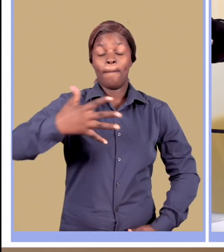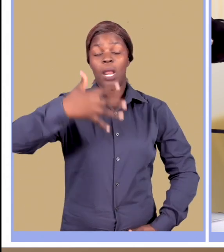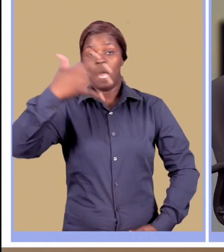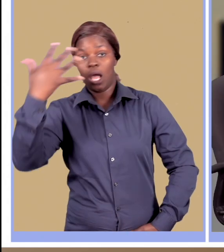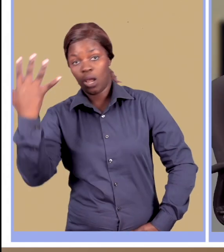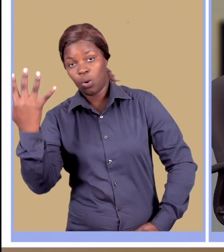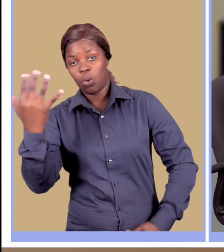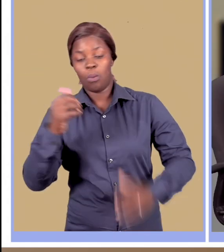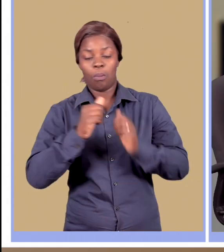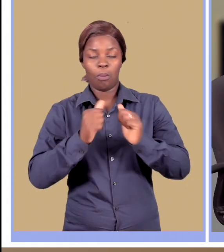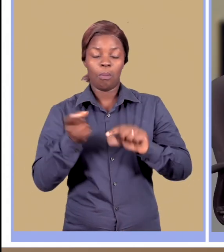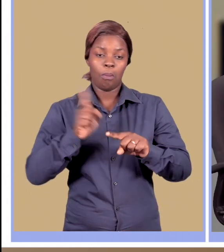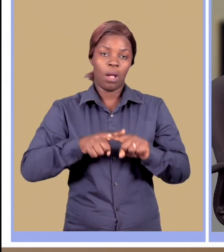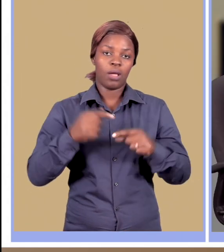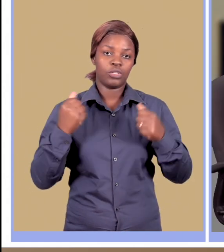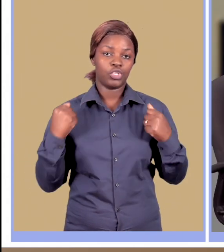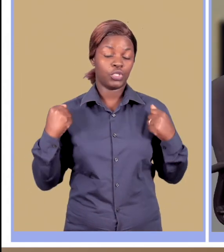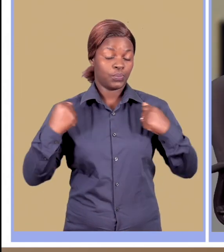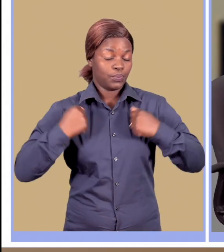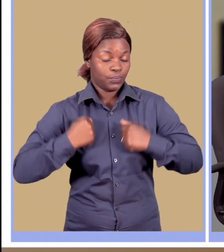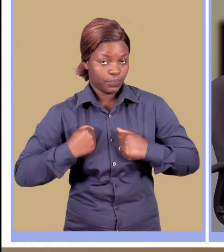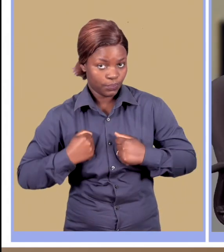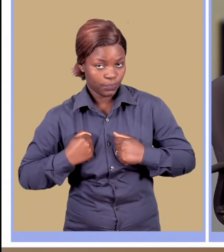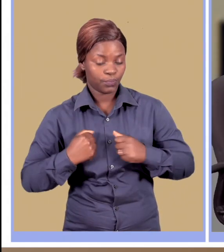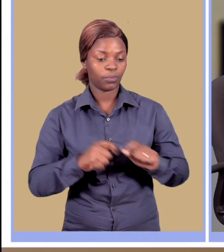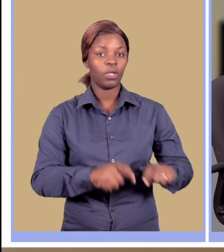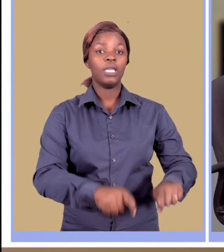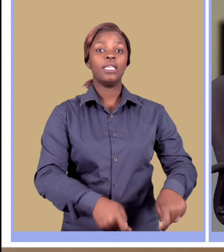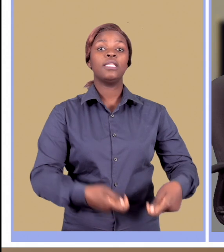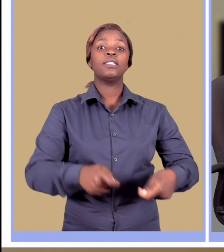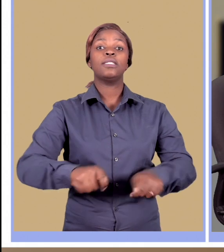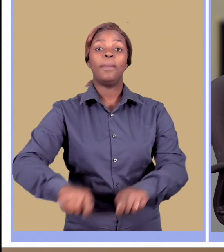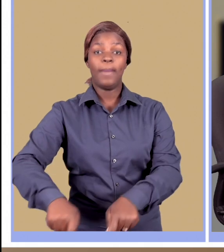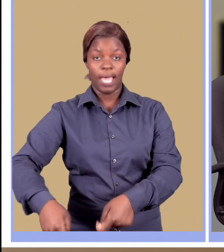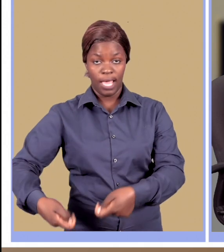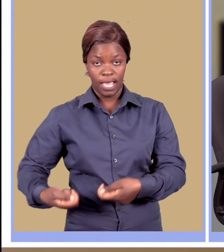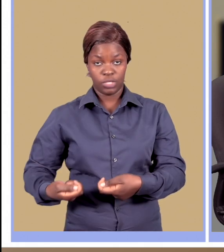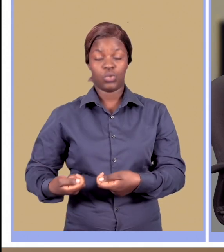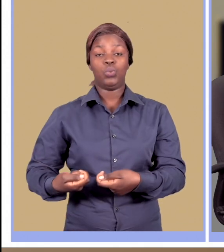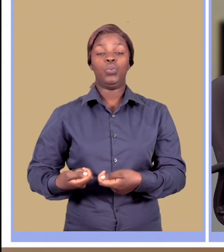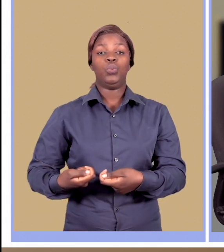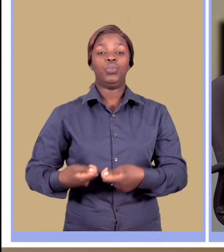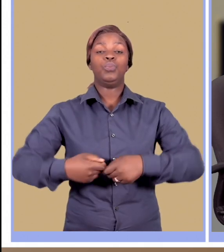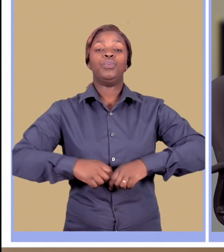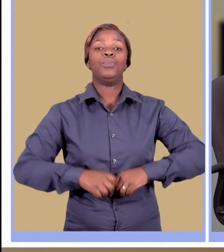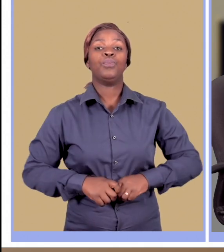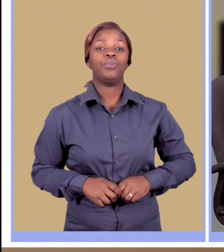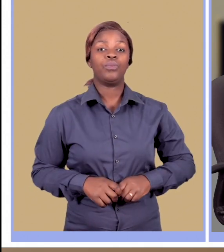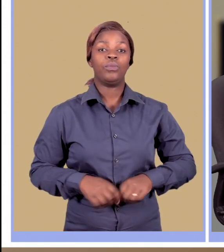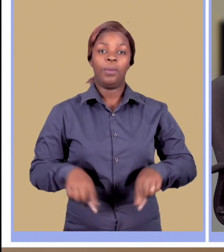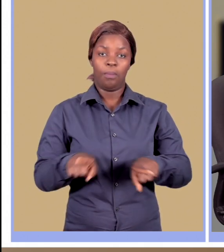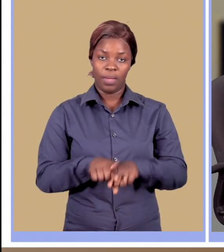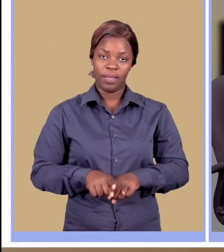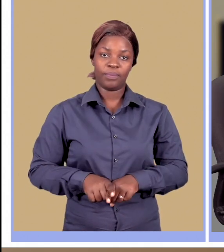vestido branco com xadrez acastanhado, sapatos do mesmo a condizer com